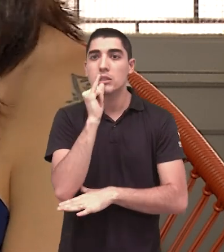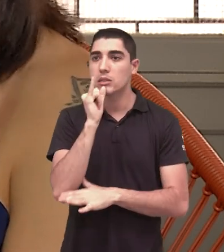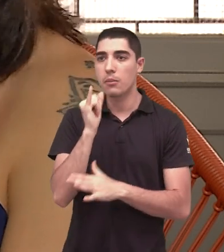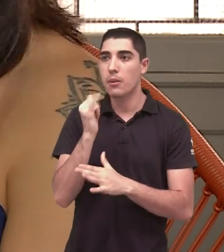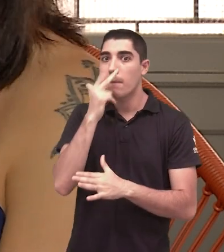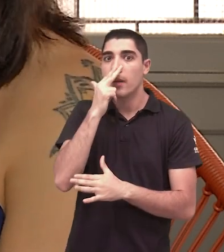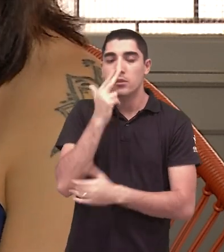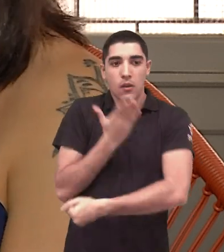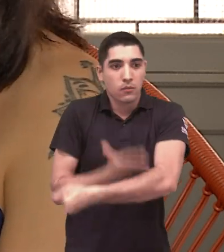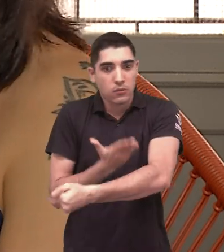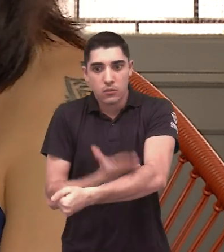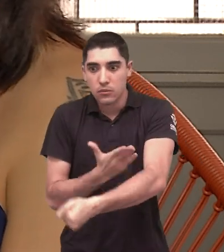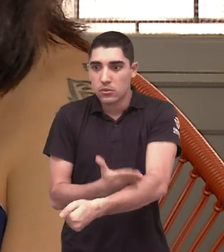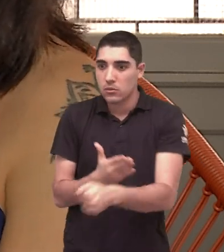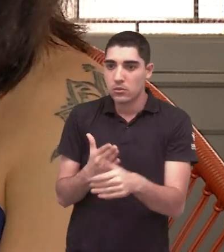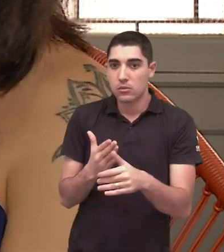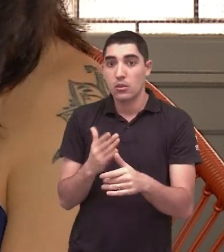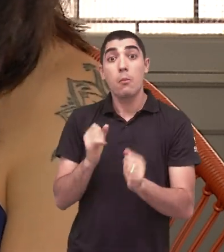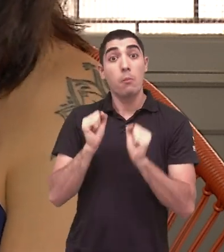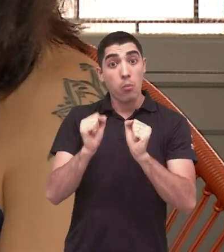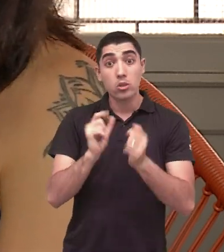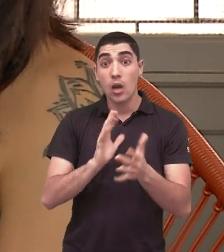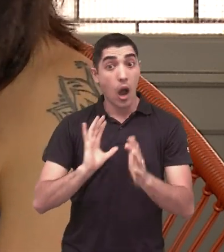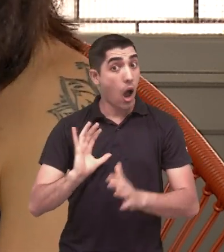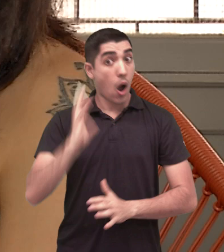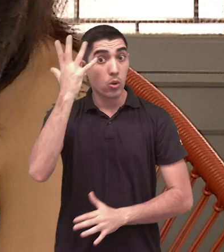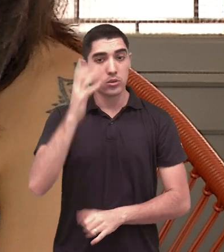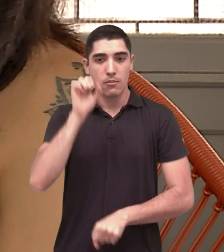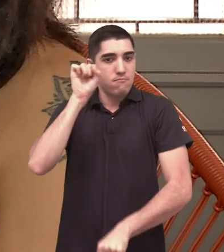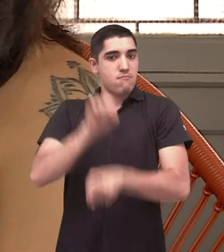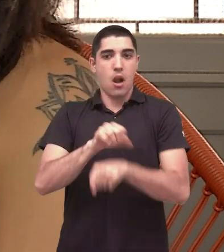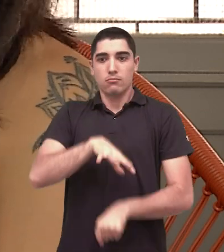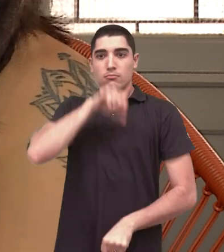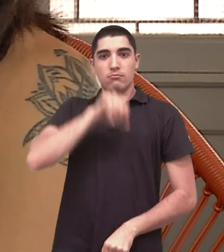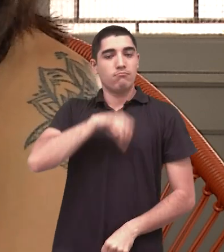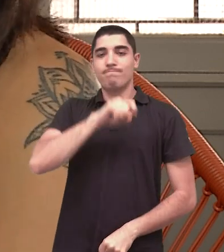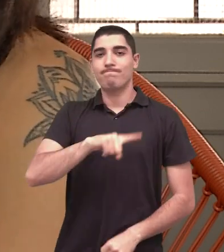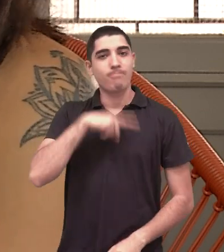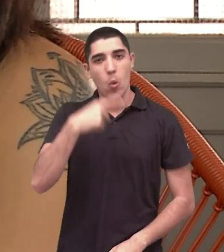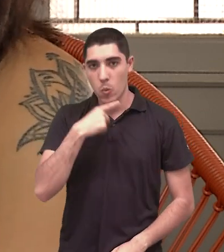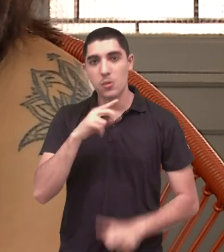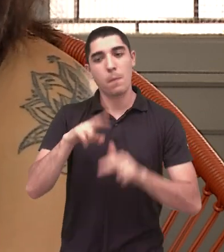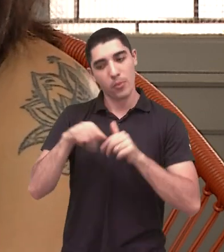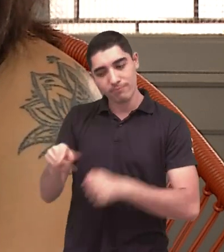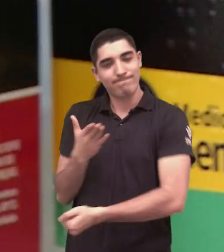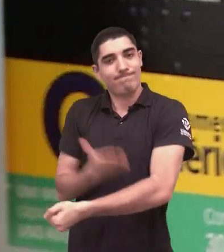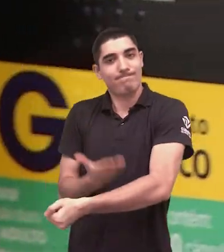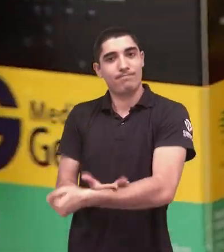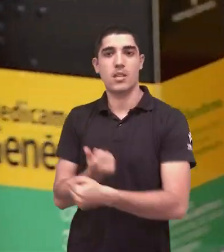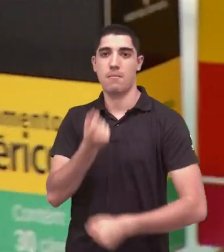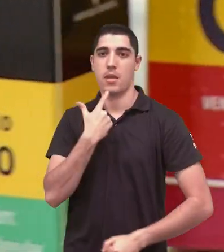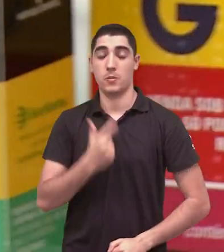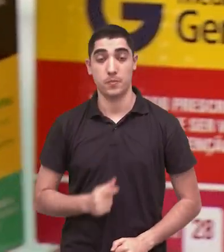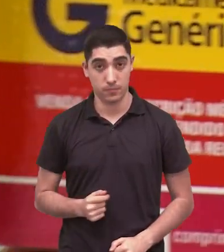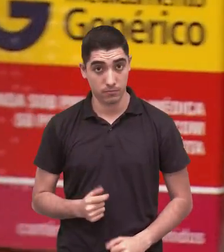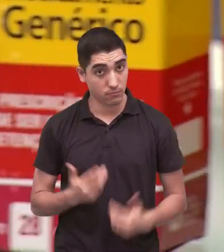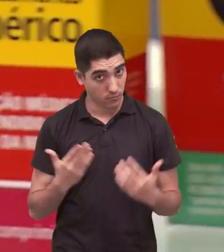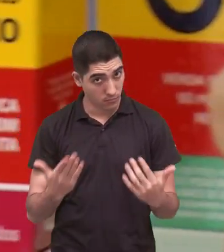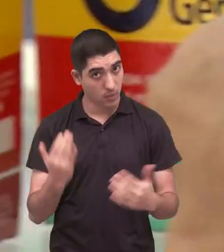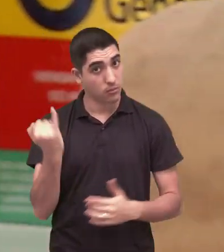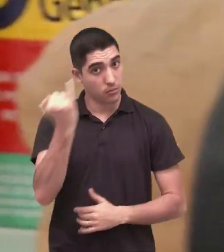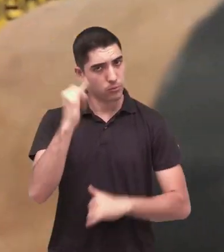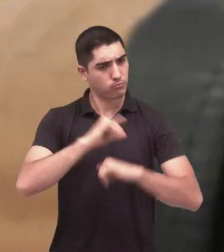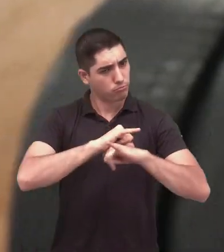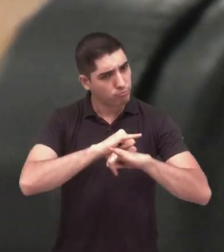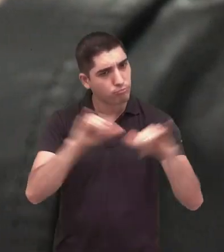ficar, assim, dopado mesmo, entrar em até parada respiratória mesmo, às vezes por uso excessivo desse medicamento. Por isso, é importante